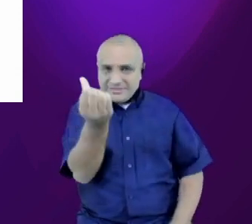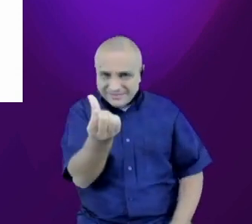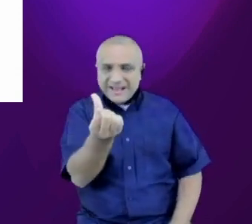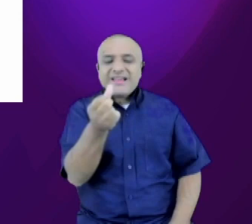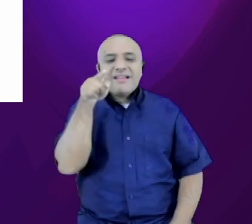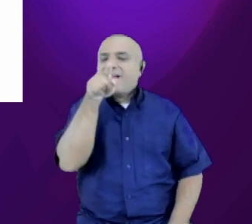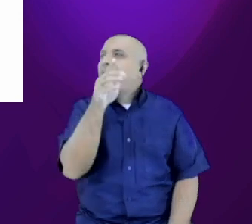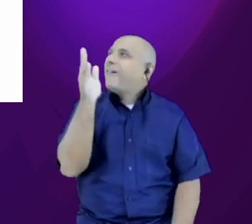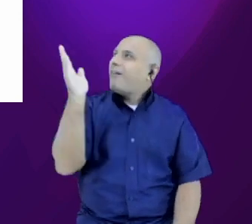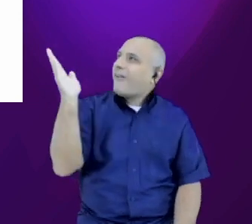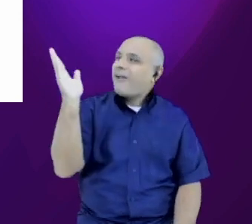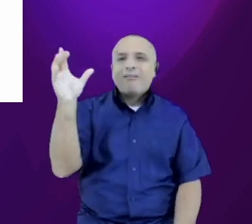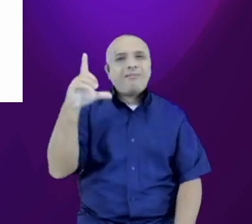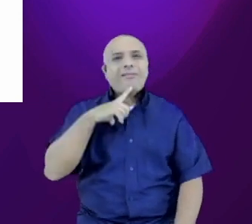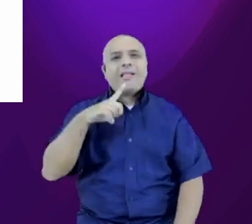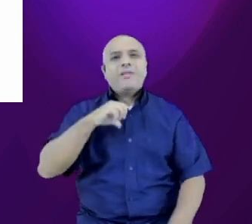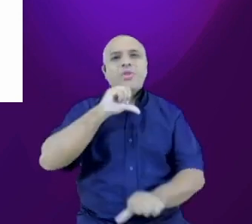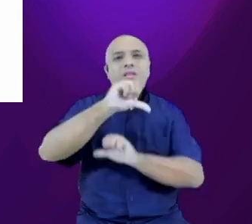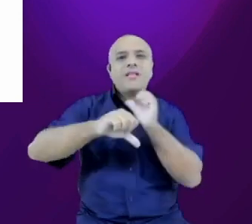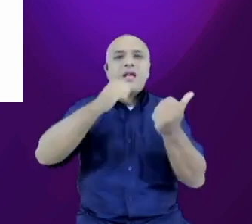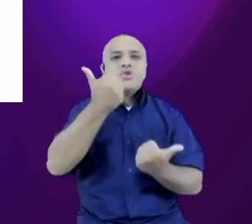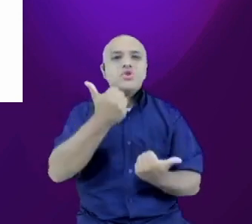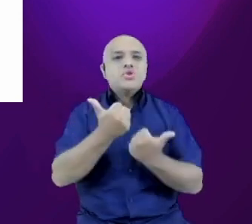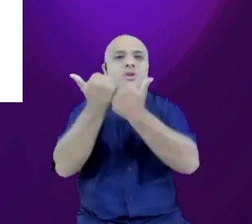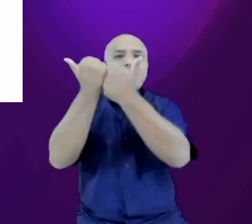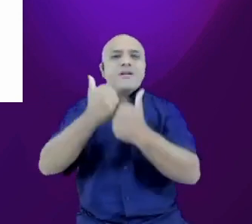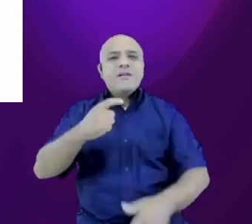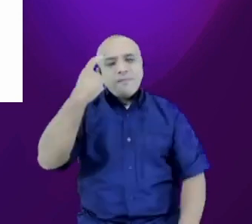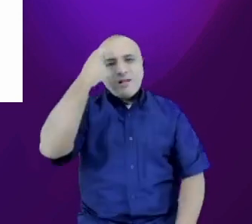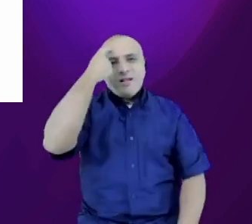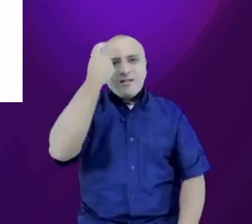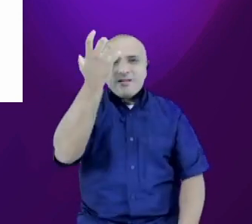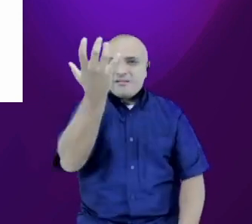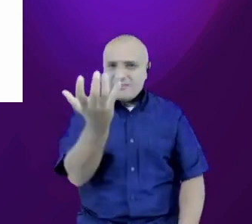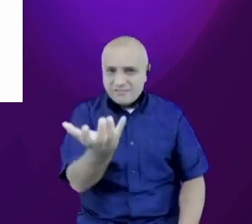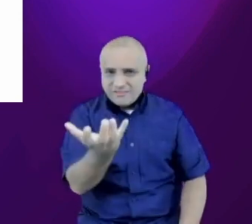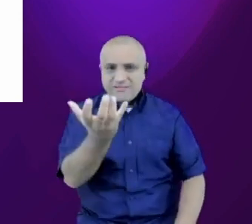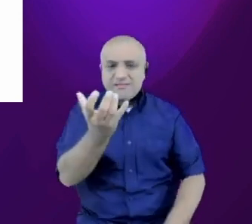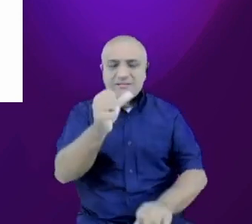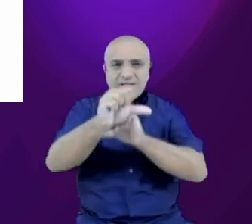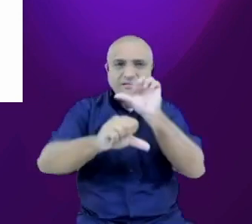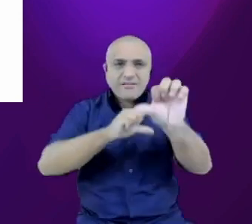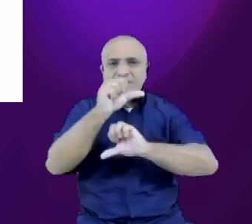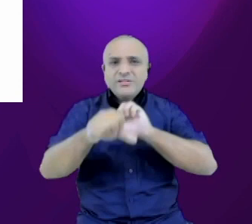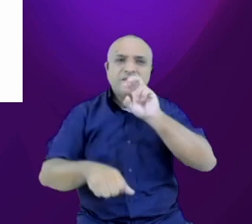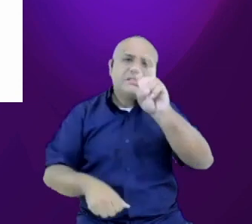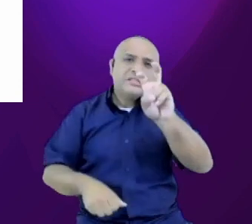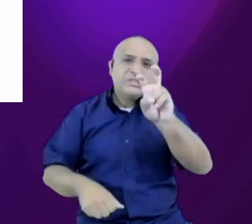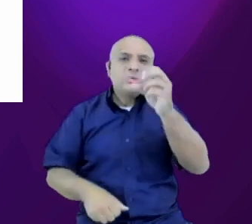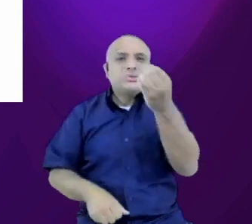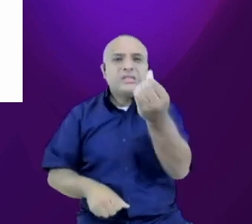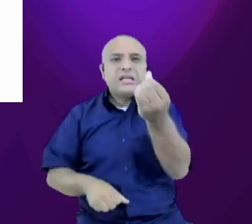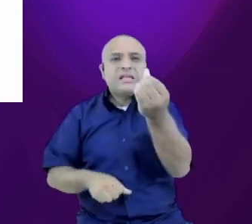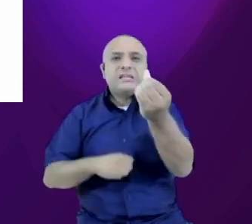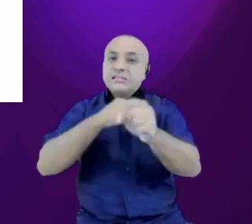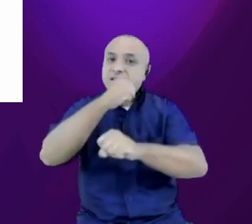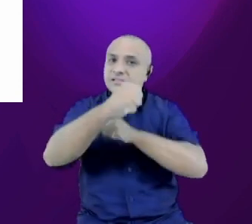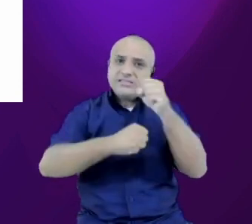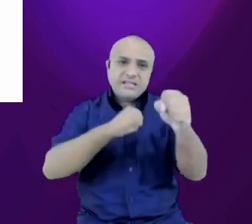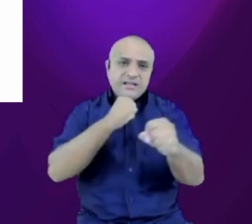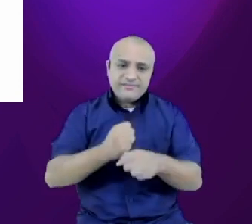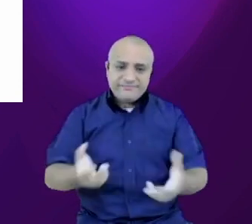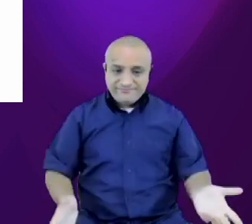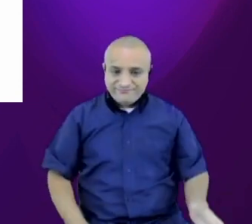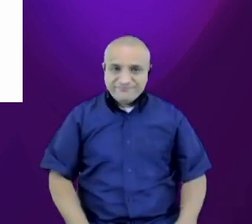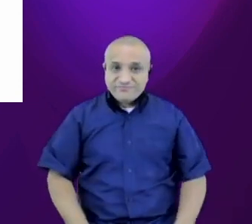era essa: seremos substituídos pela inteligência artificial em cerca de 5, 6 anos.